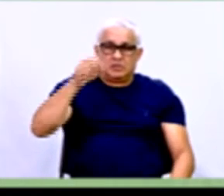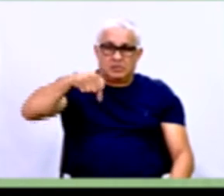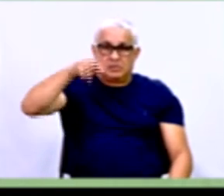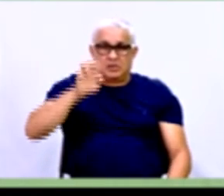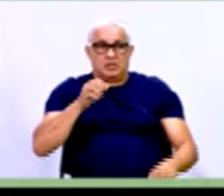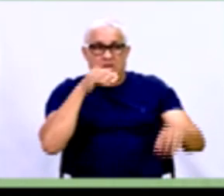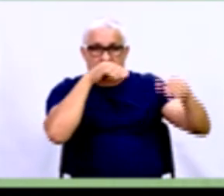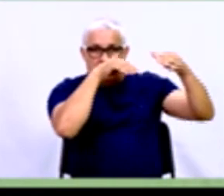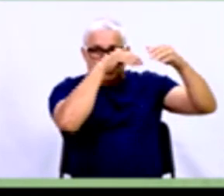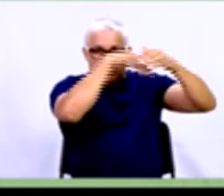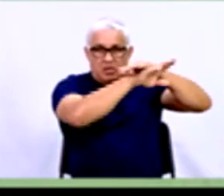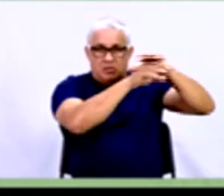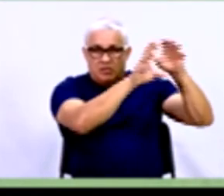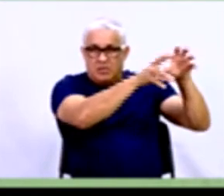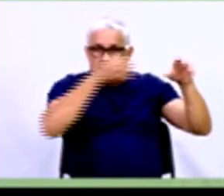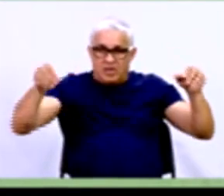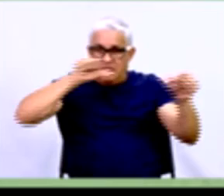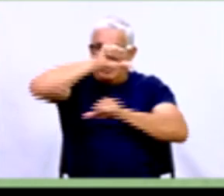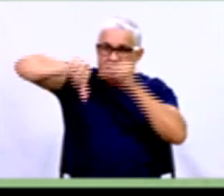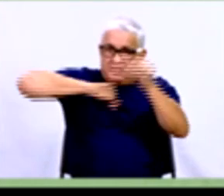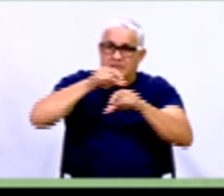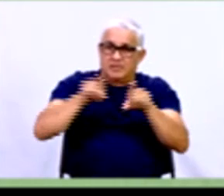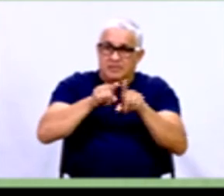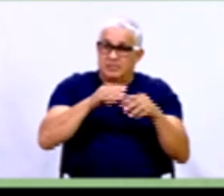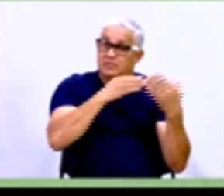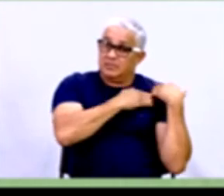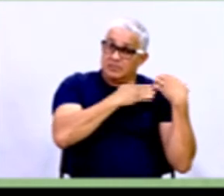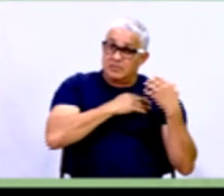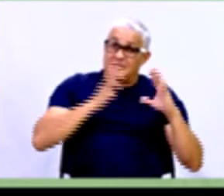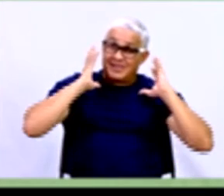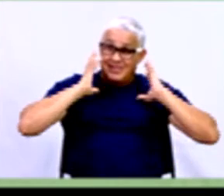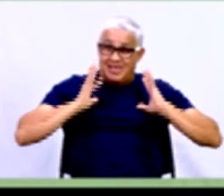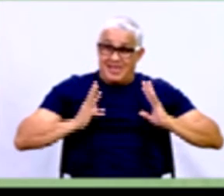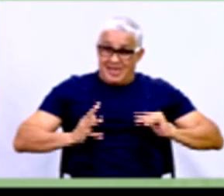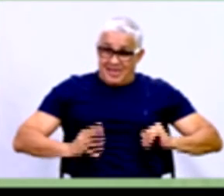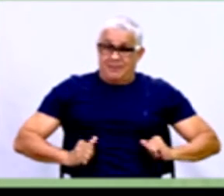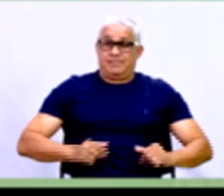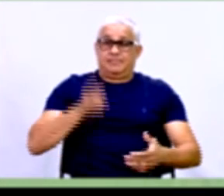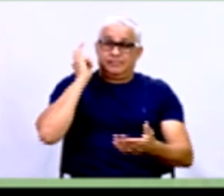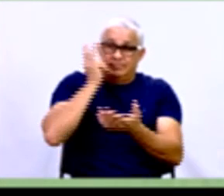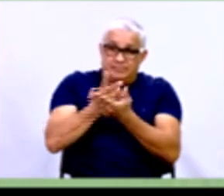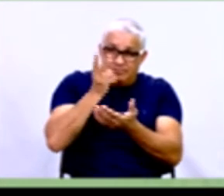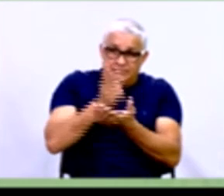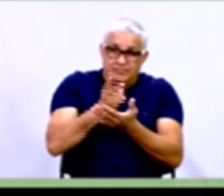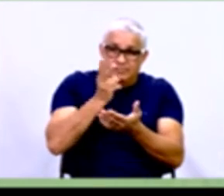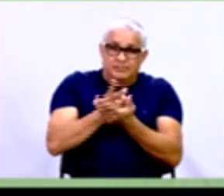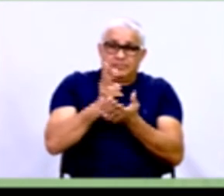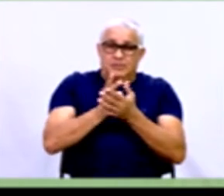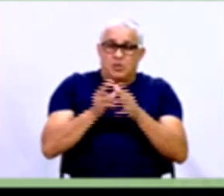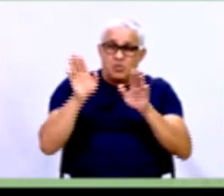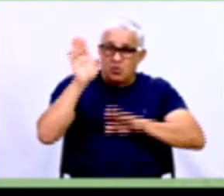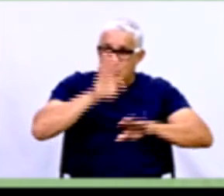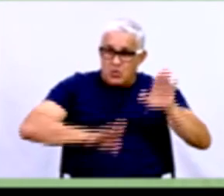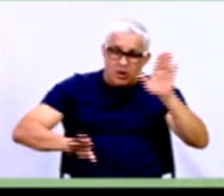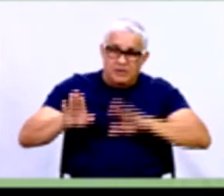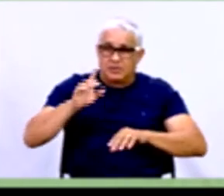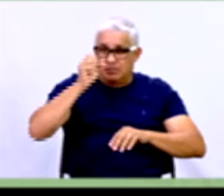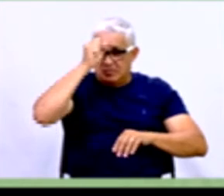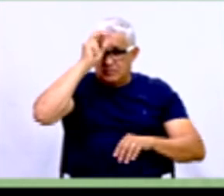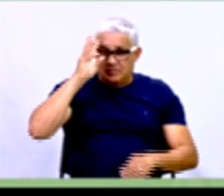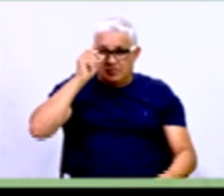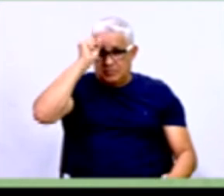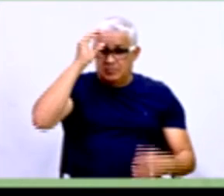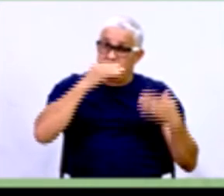EPI. Responsabilizar-se pela higienização e manutenção periódica do EPI. Claro que o cuidado dia a dia é de